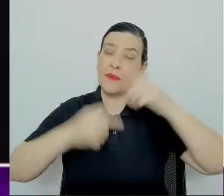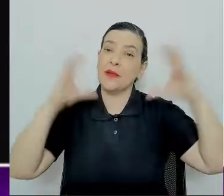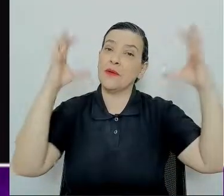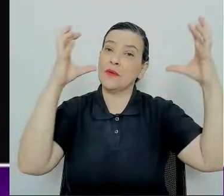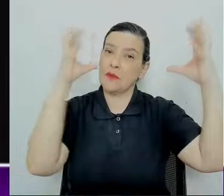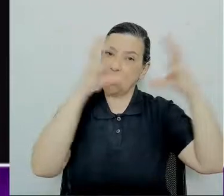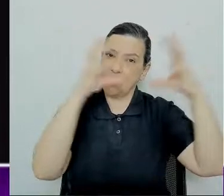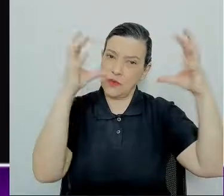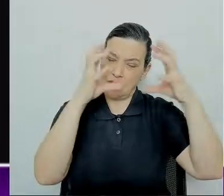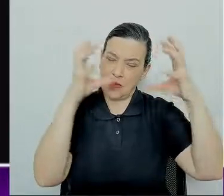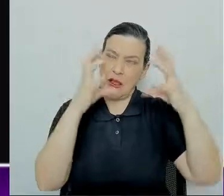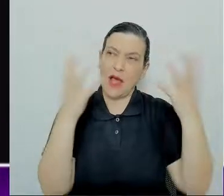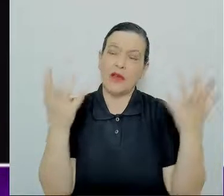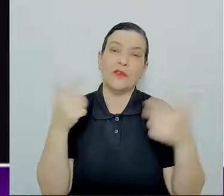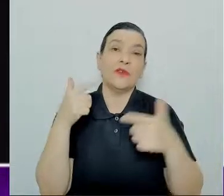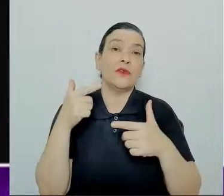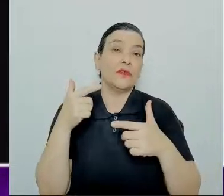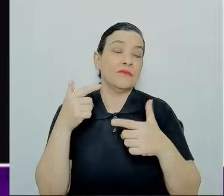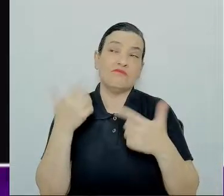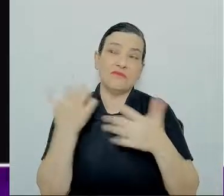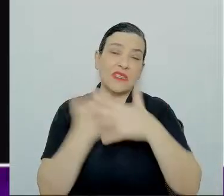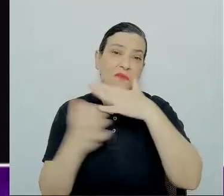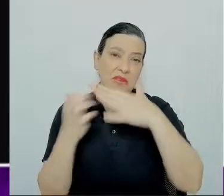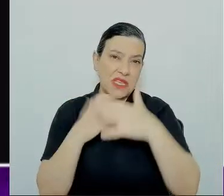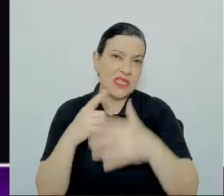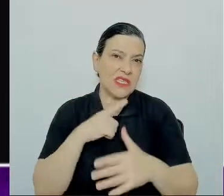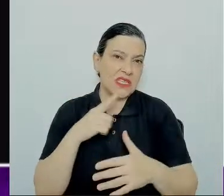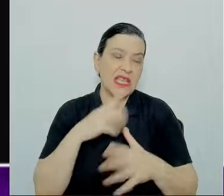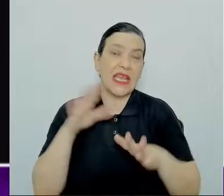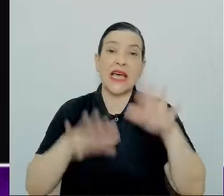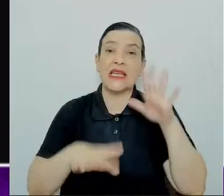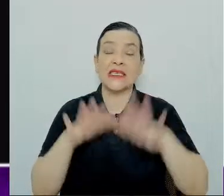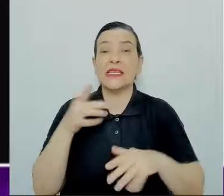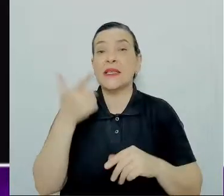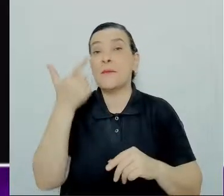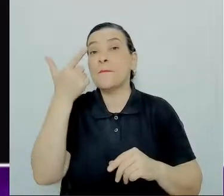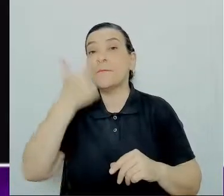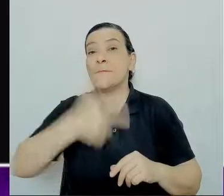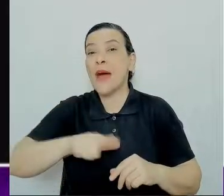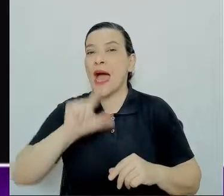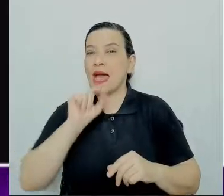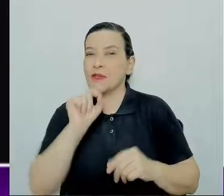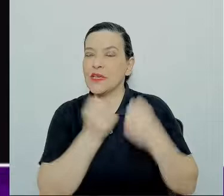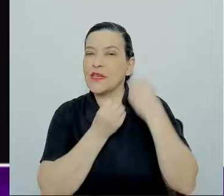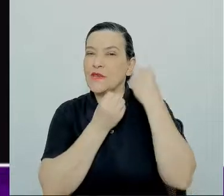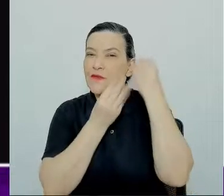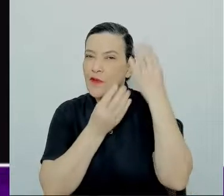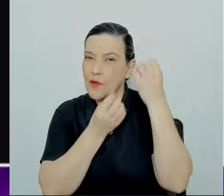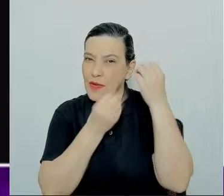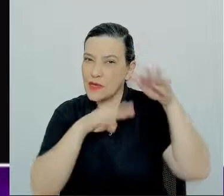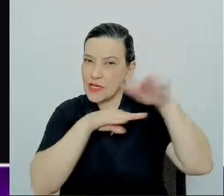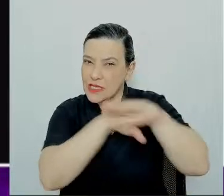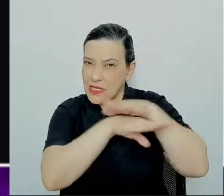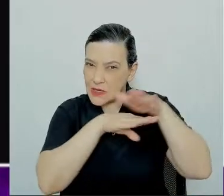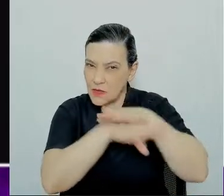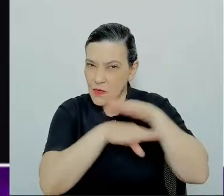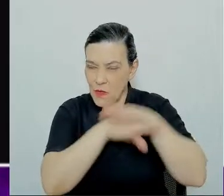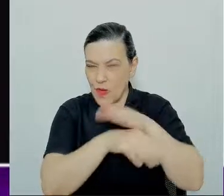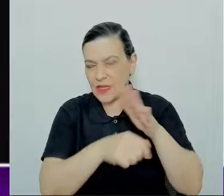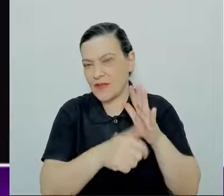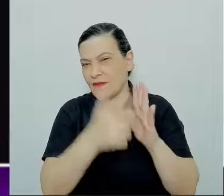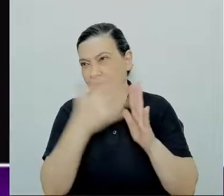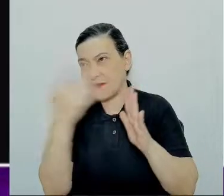né? Muitas empresas até têm mais de um provider, né? Onde tem informações, aonde administra dados,